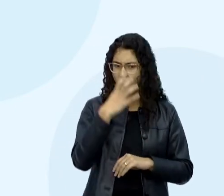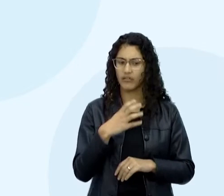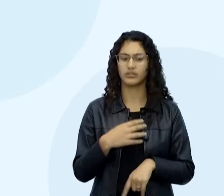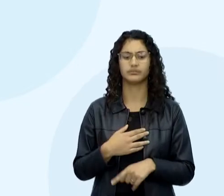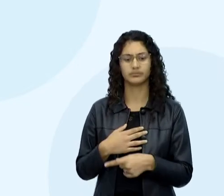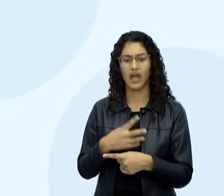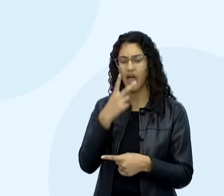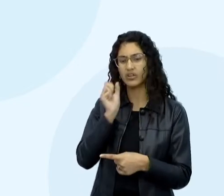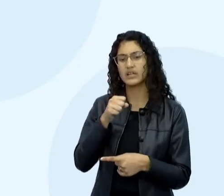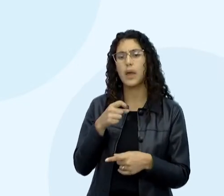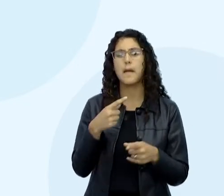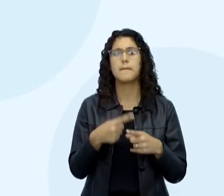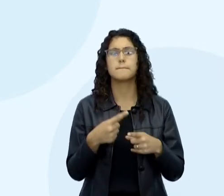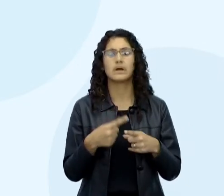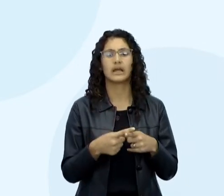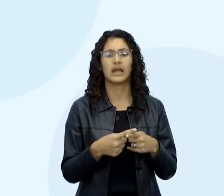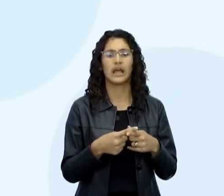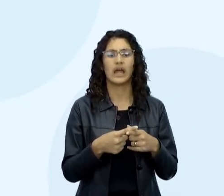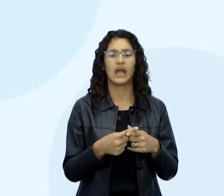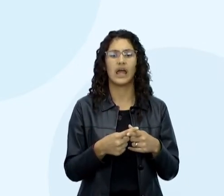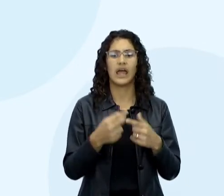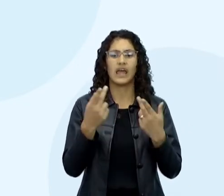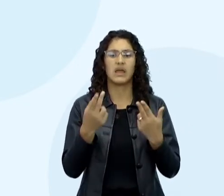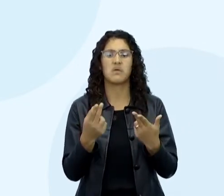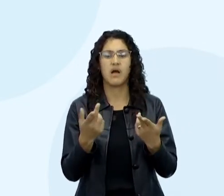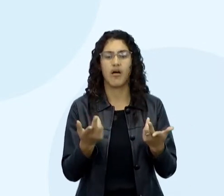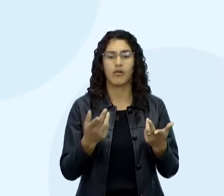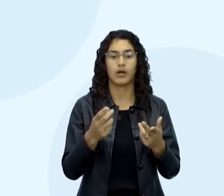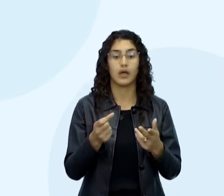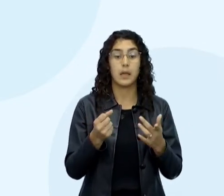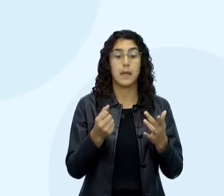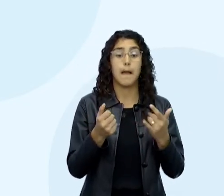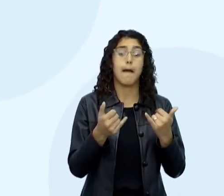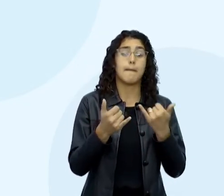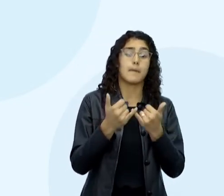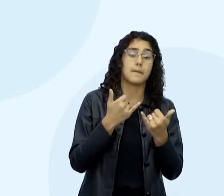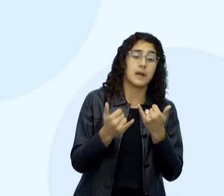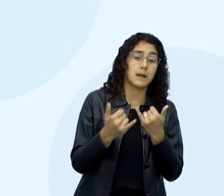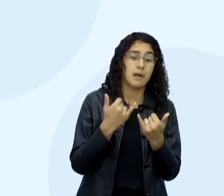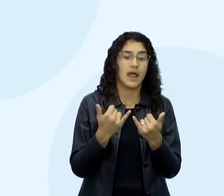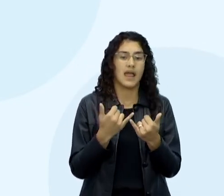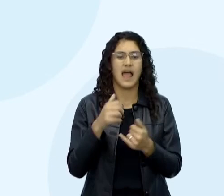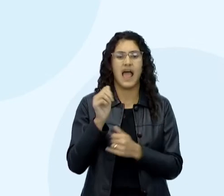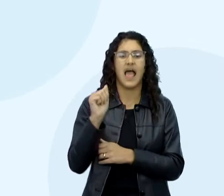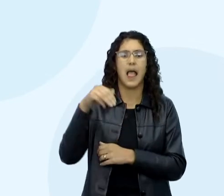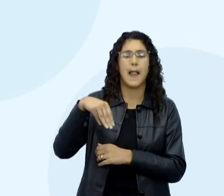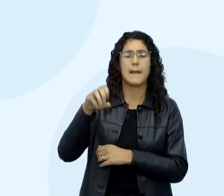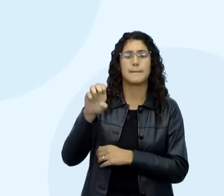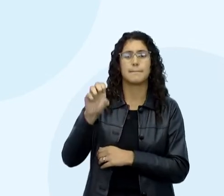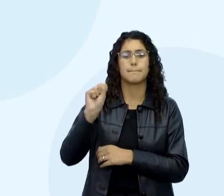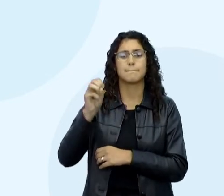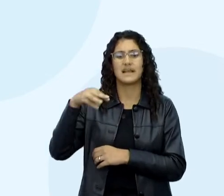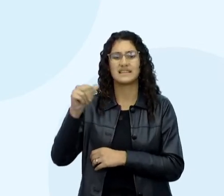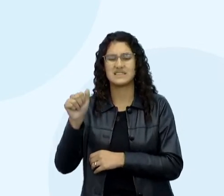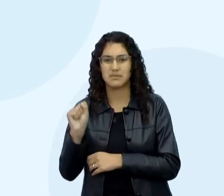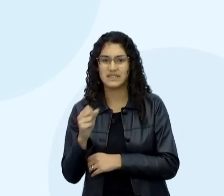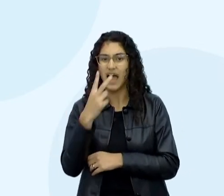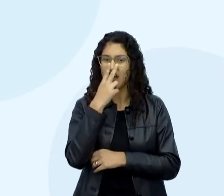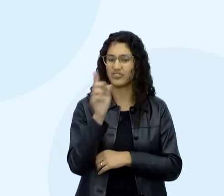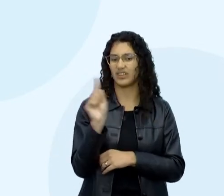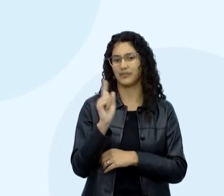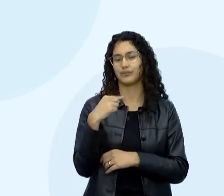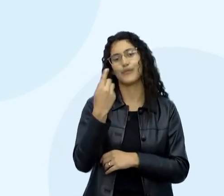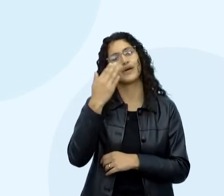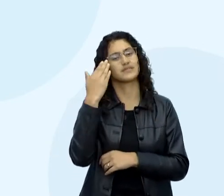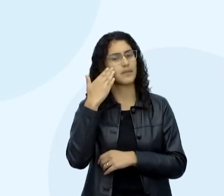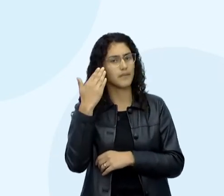Eu acho que sim, porque ele colocou as mesmas, né? Se colocasse assim, ó, aproximadamente alguma coisa, mas as mesmas, eu acho que com certeza não. A